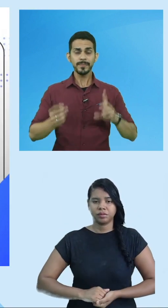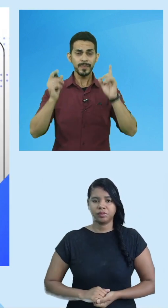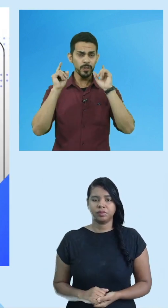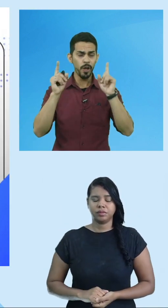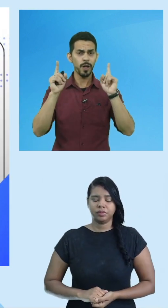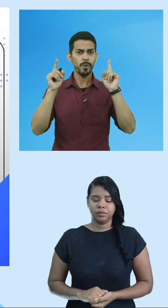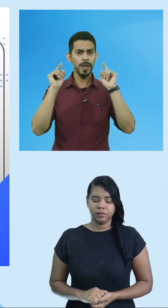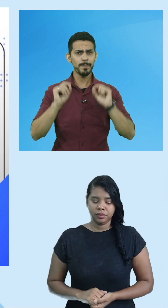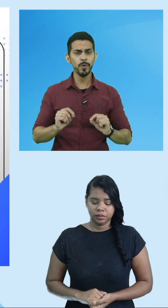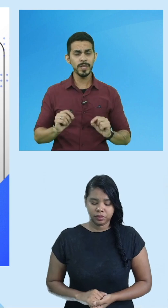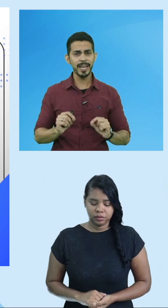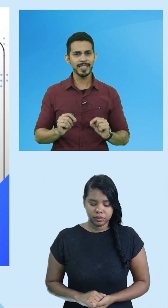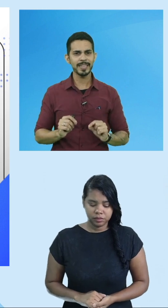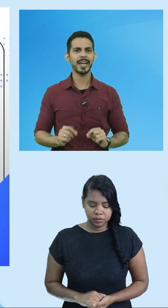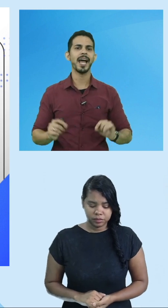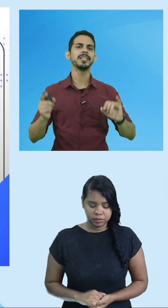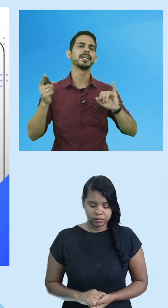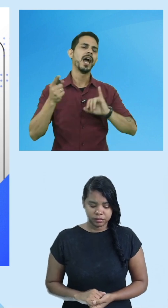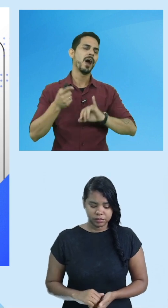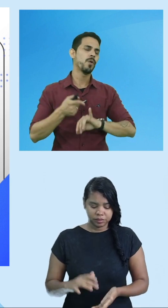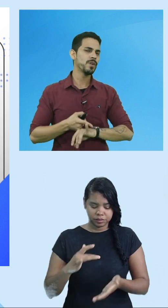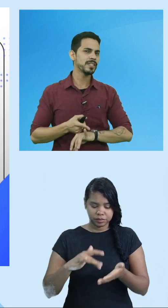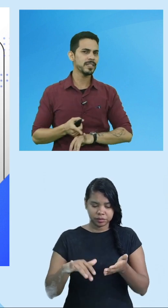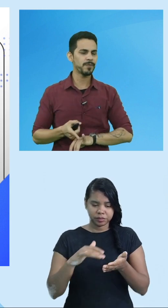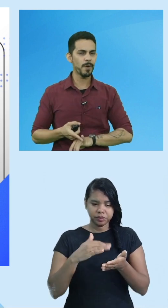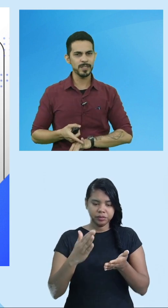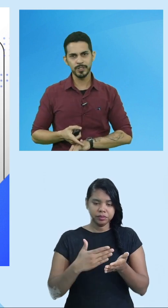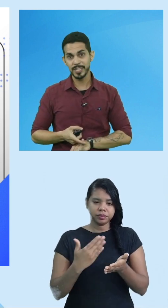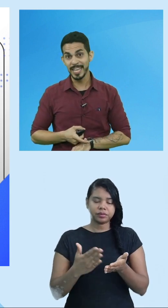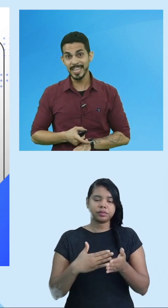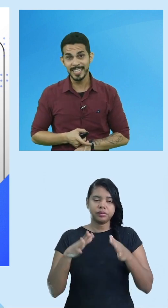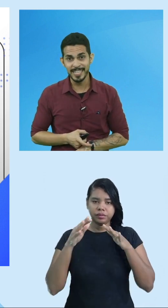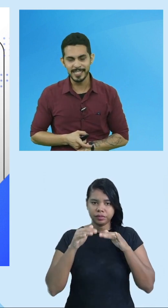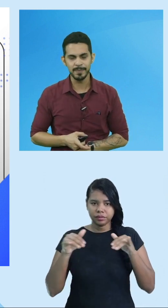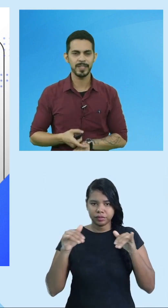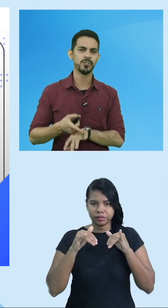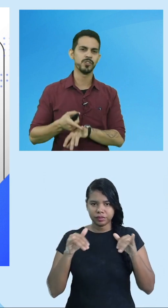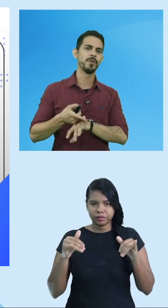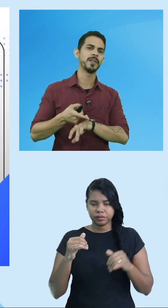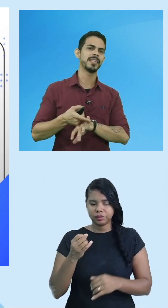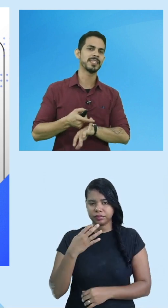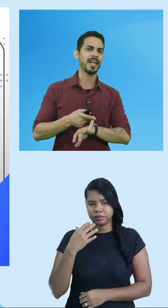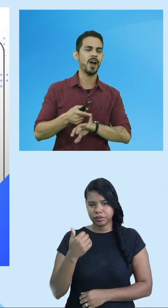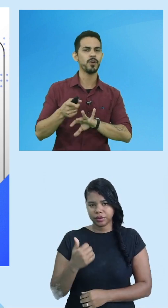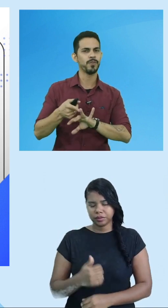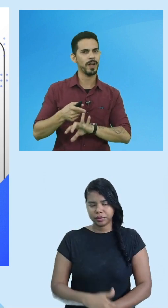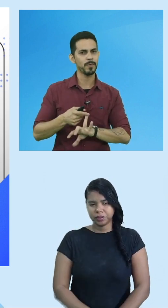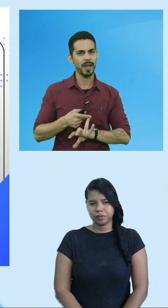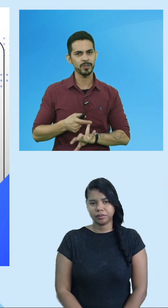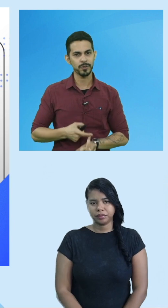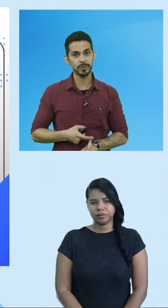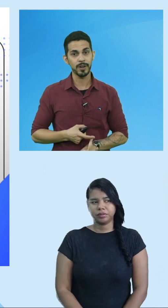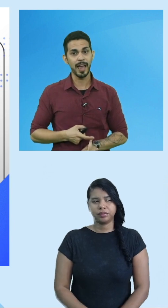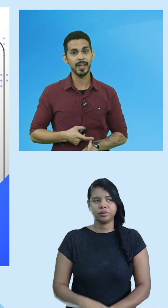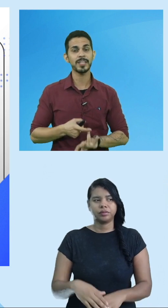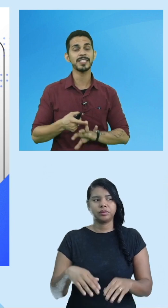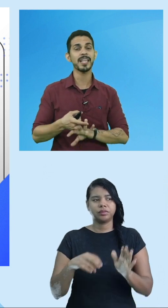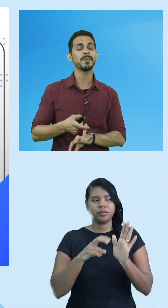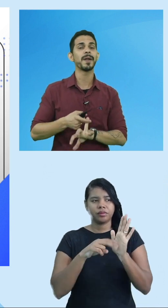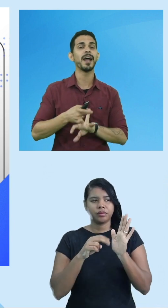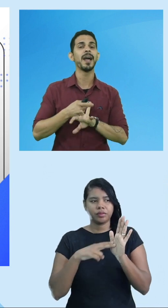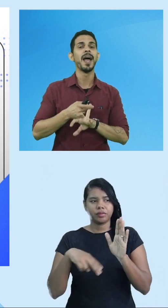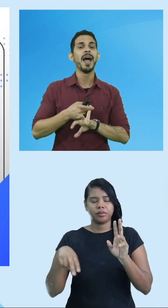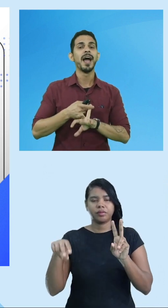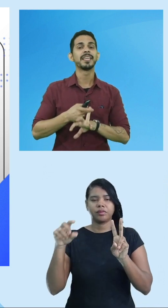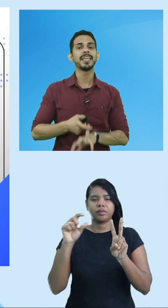indexação. O e-book ainda traz algumas informações riquíssimas sobre tesauro e vocabulários controlados que